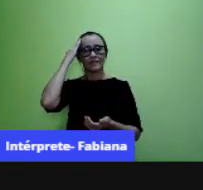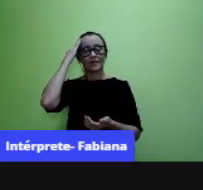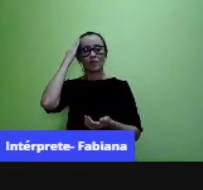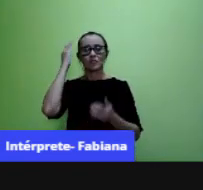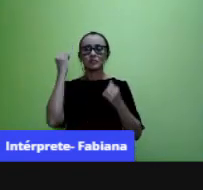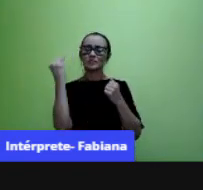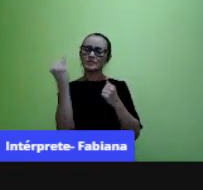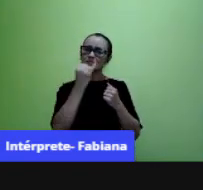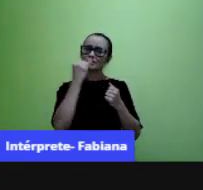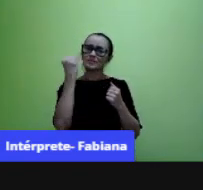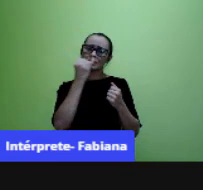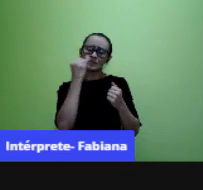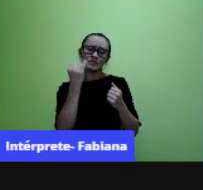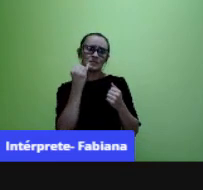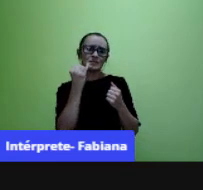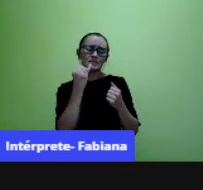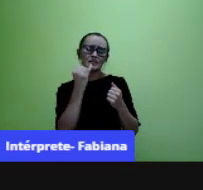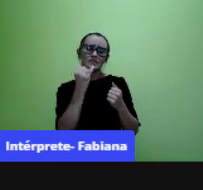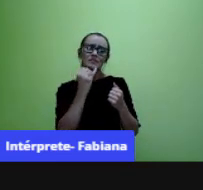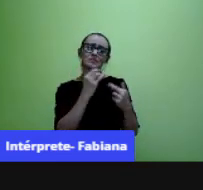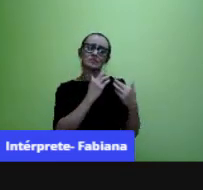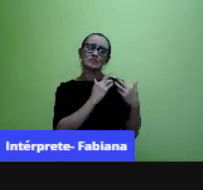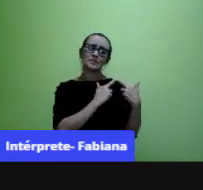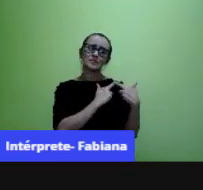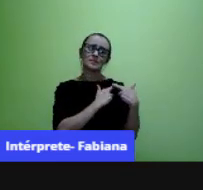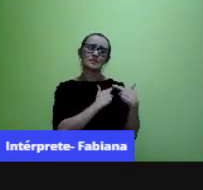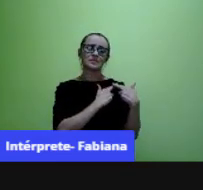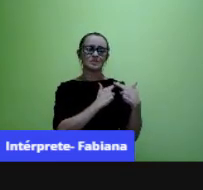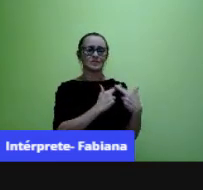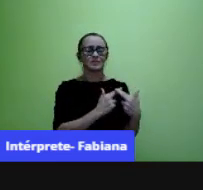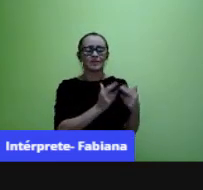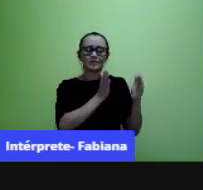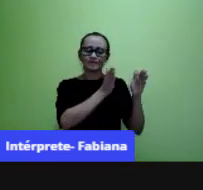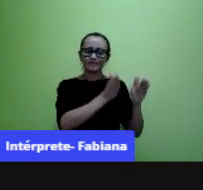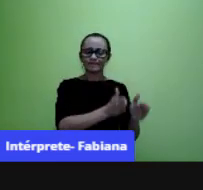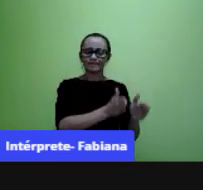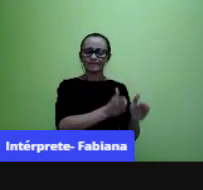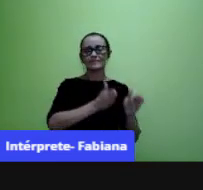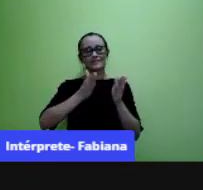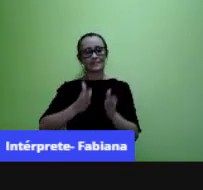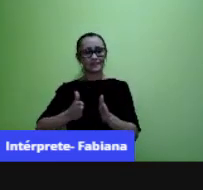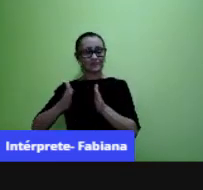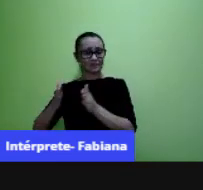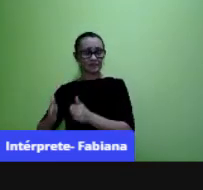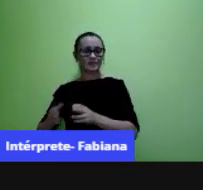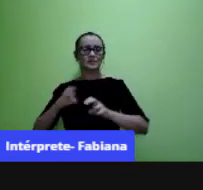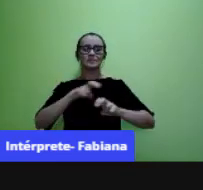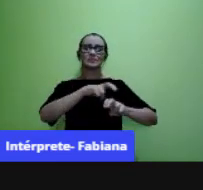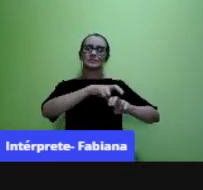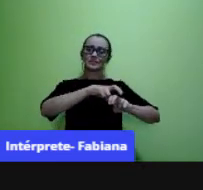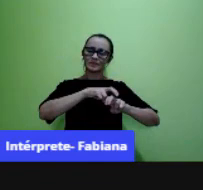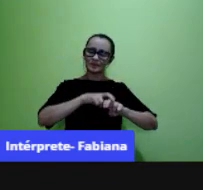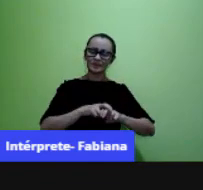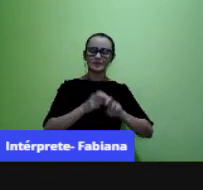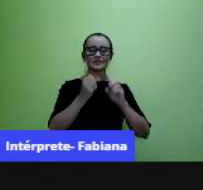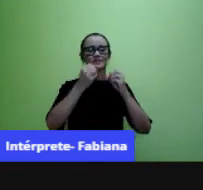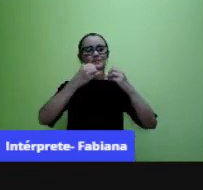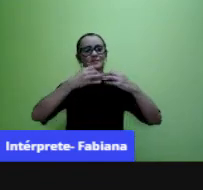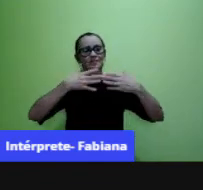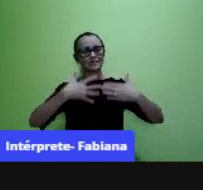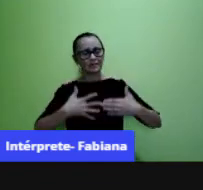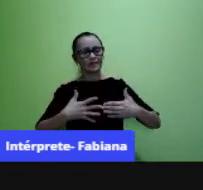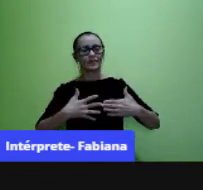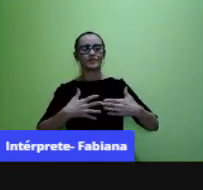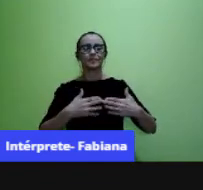essas fases também. Isso é muito importante na hora de estar fazendo o trabalho. Por isso que a gente está falando tanto da progressão, por isso que a gente está falando